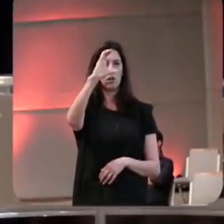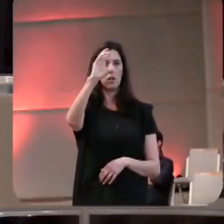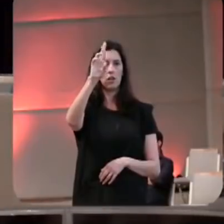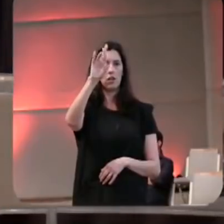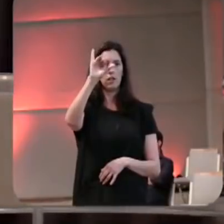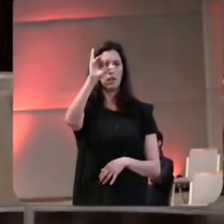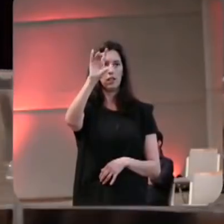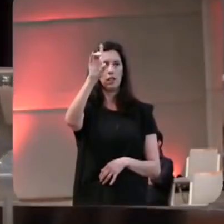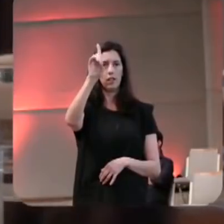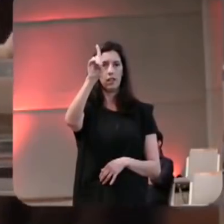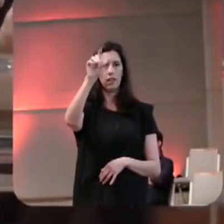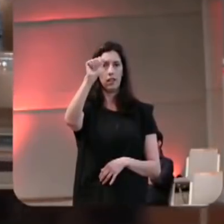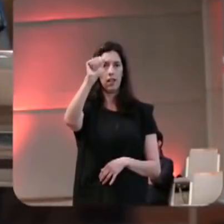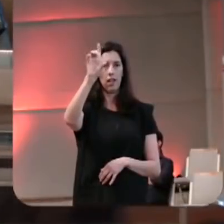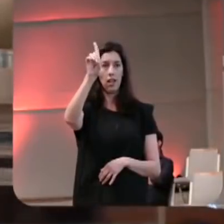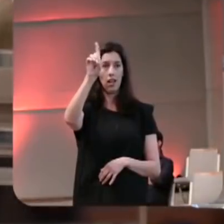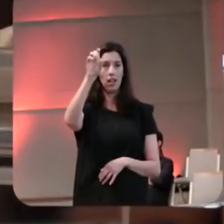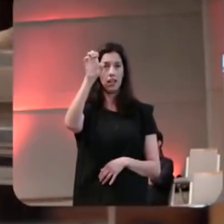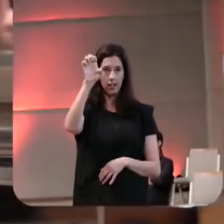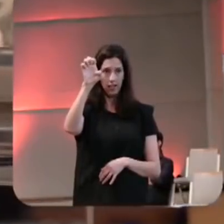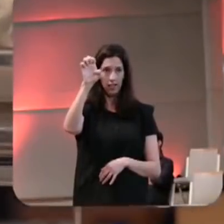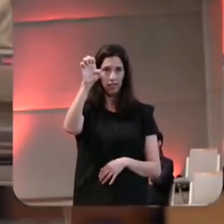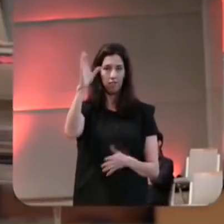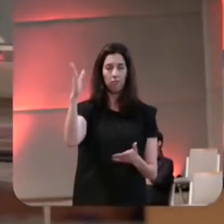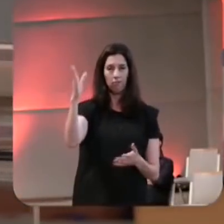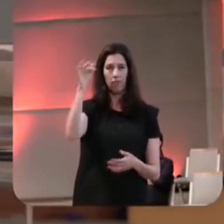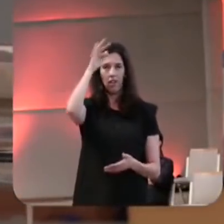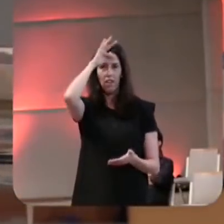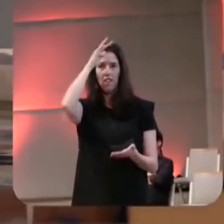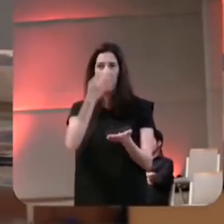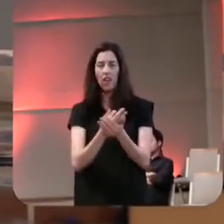Mediocridade. Mediocridade da sua fé.